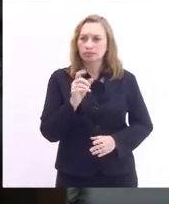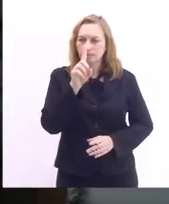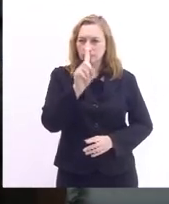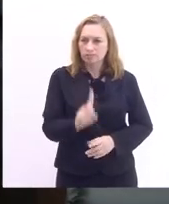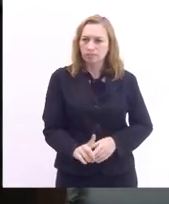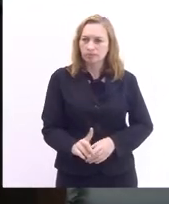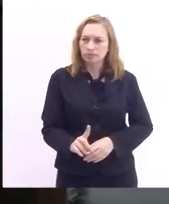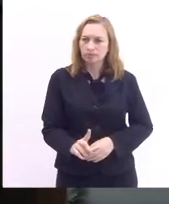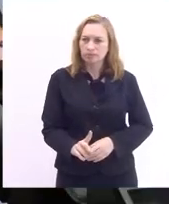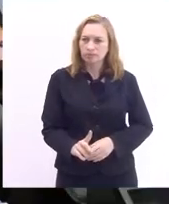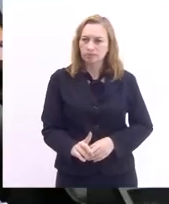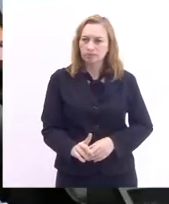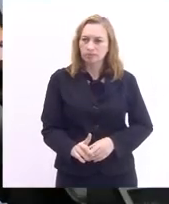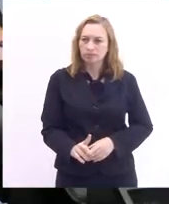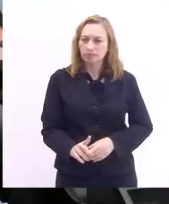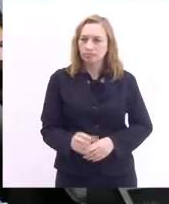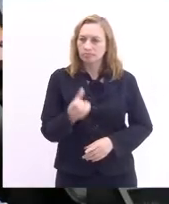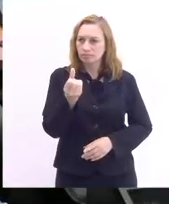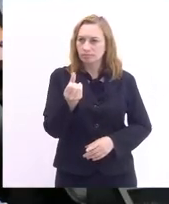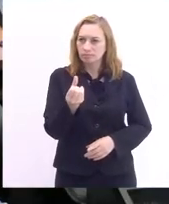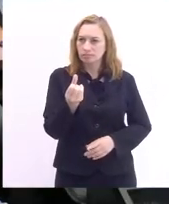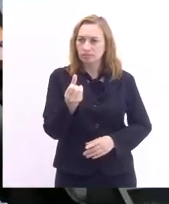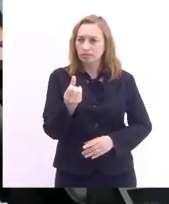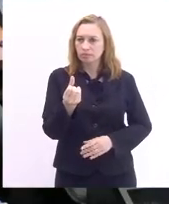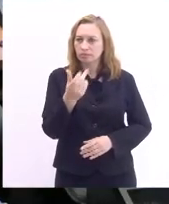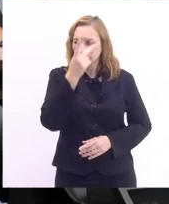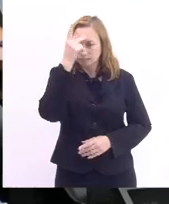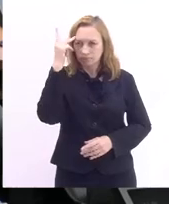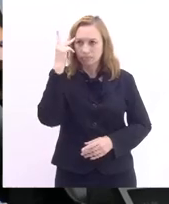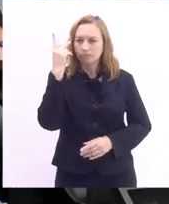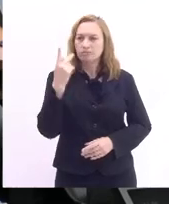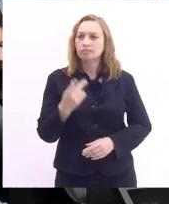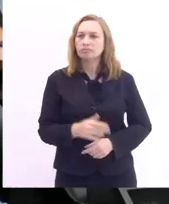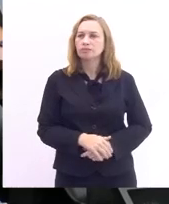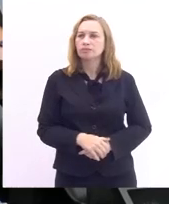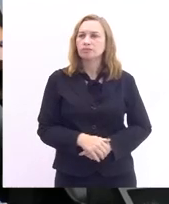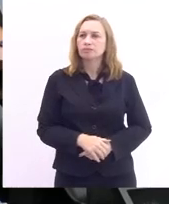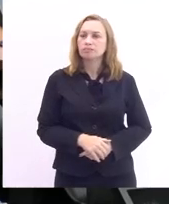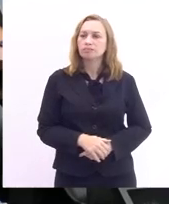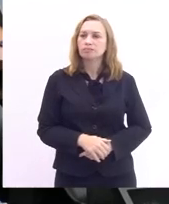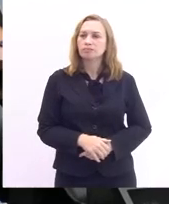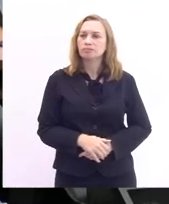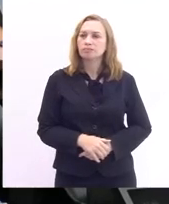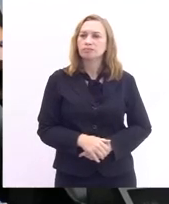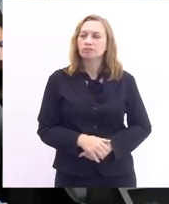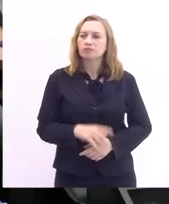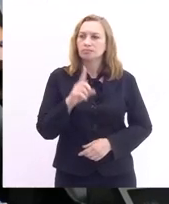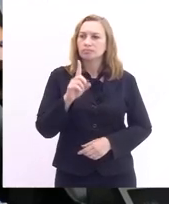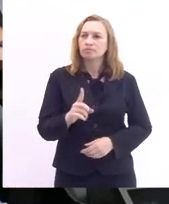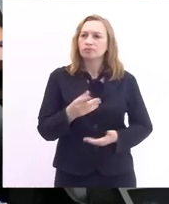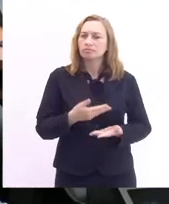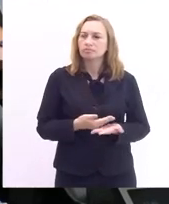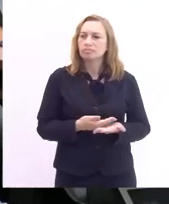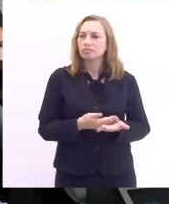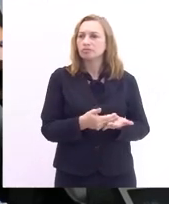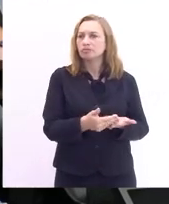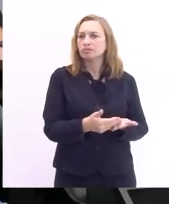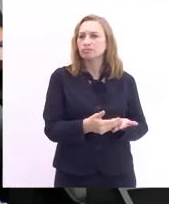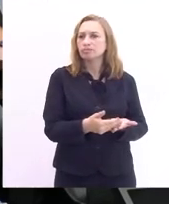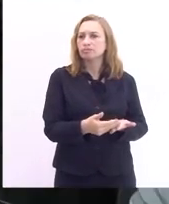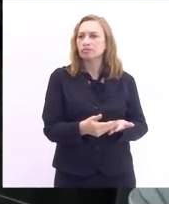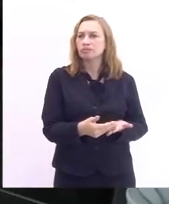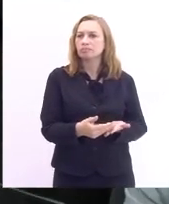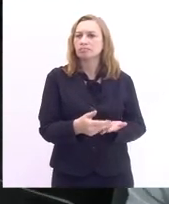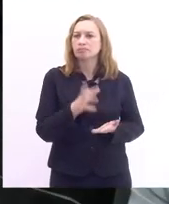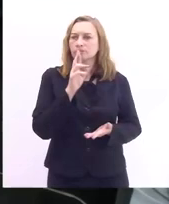diretoria as seis irmãos aqui aqui entregar aqui para diretoria nesse nesse ato é